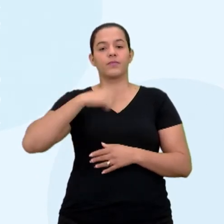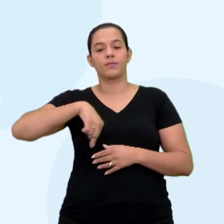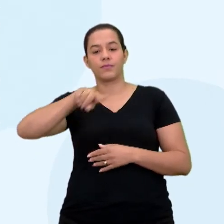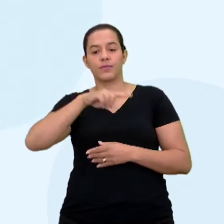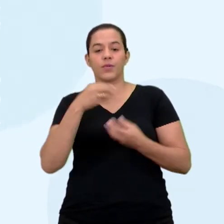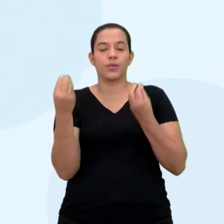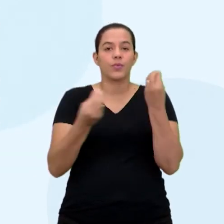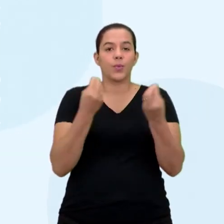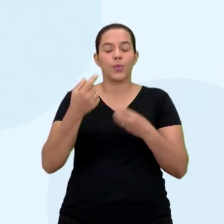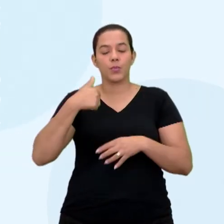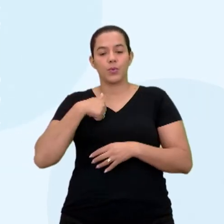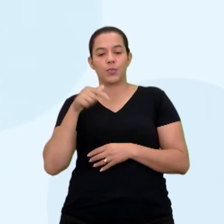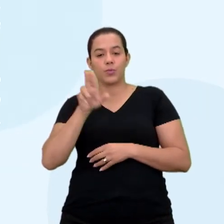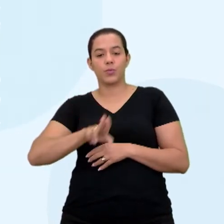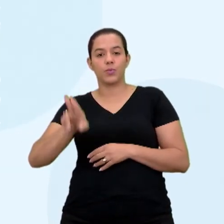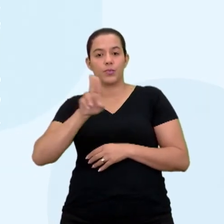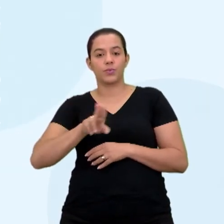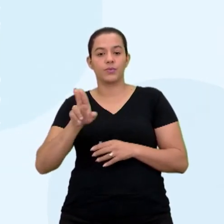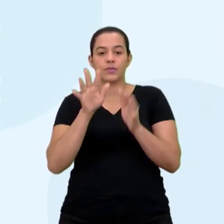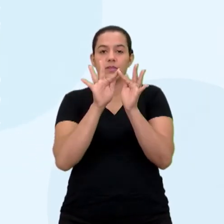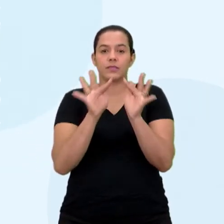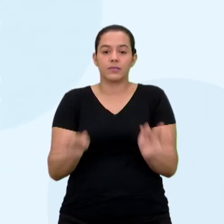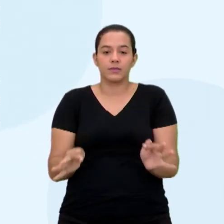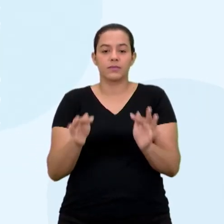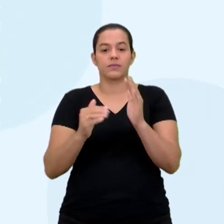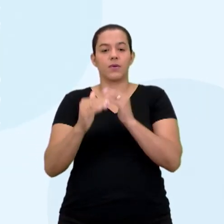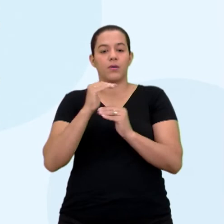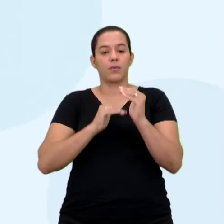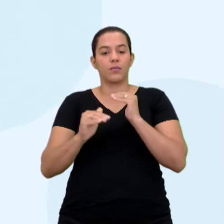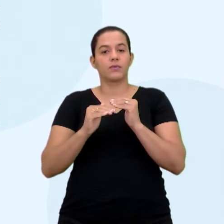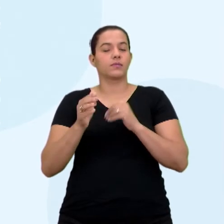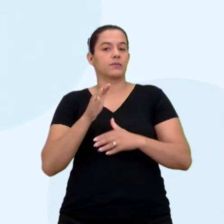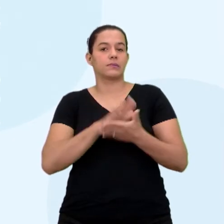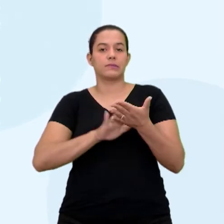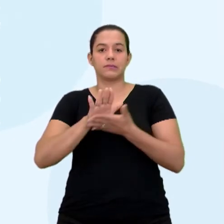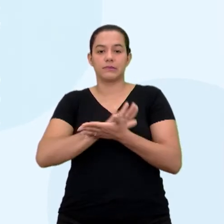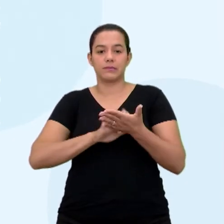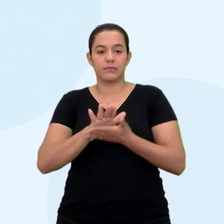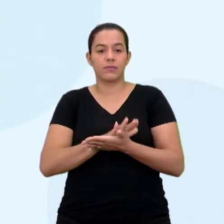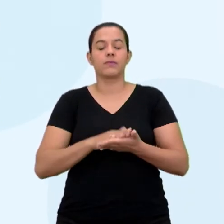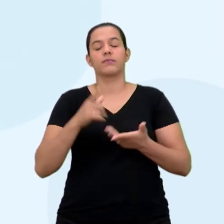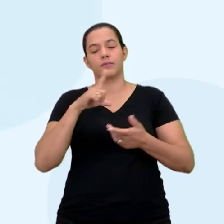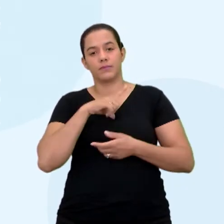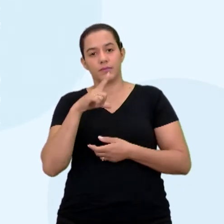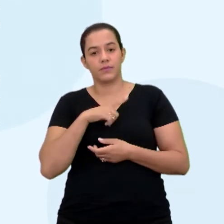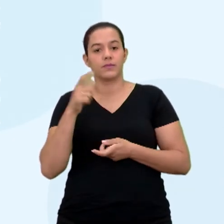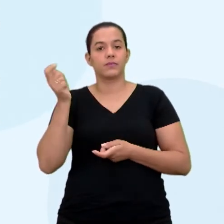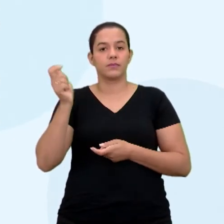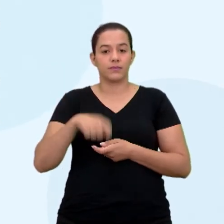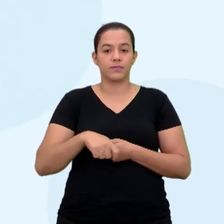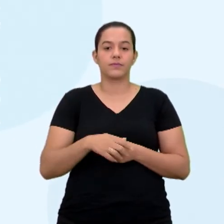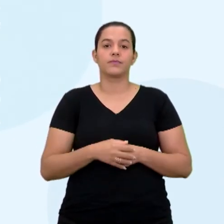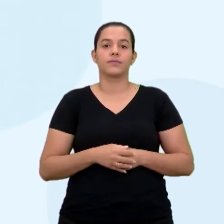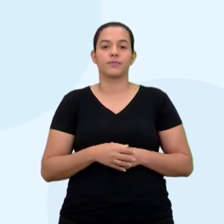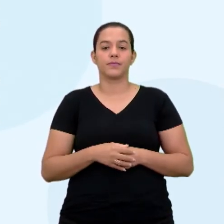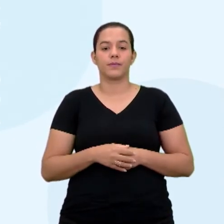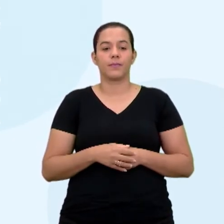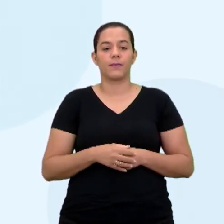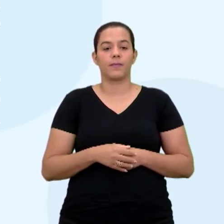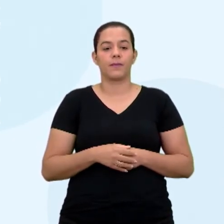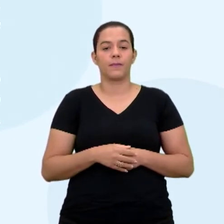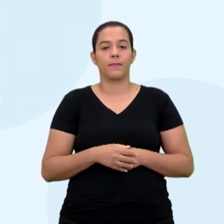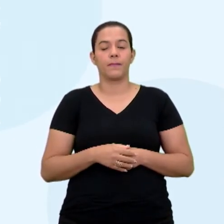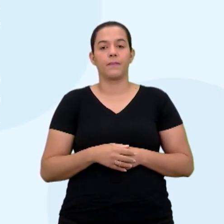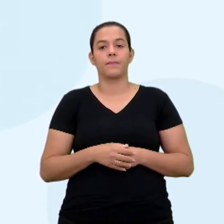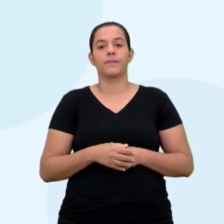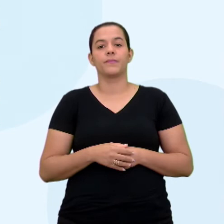que eu vou usar o modelo de regressão linear simples nisso? Parece que não tem nada a ver, mas tem, ok? Vamos fazer uma análise matemática da coisa, estatística.